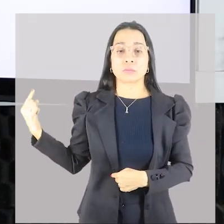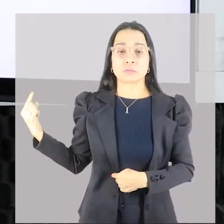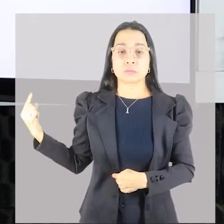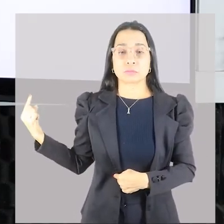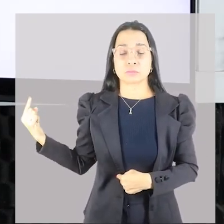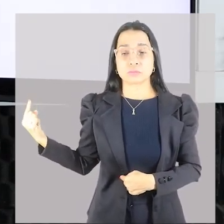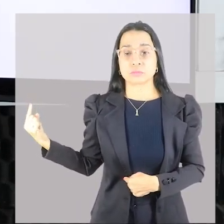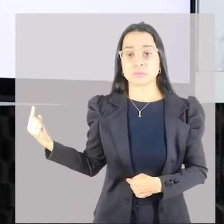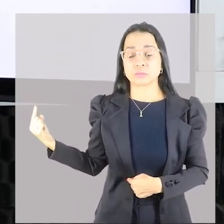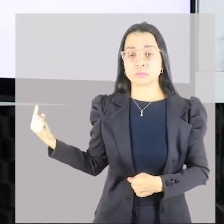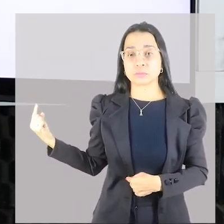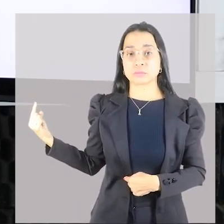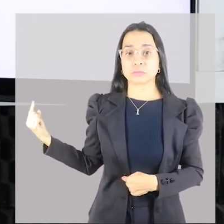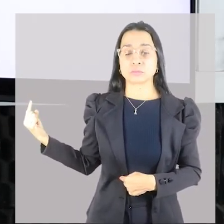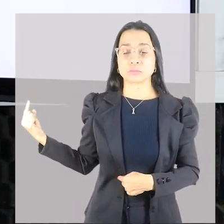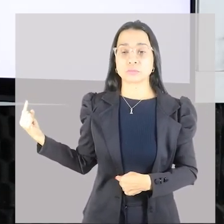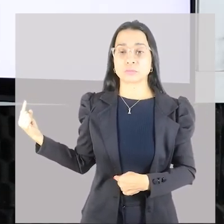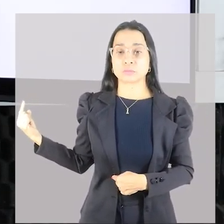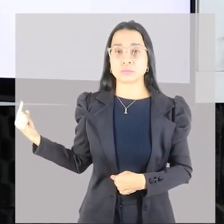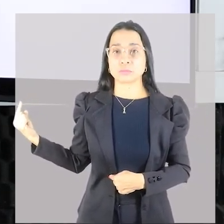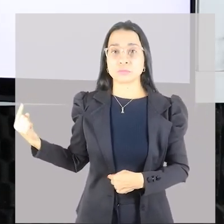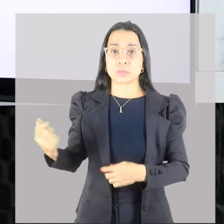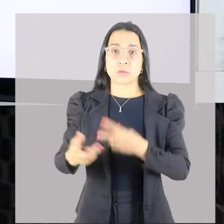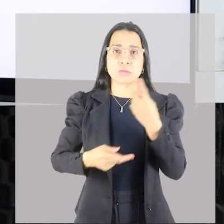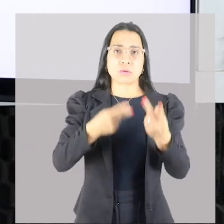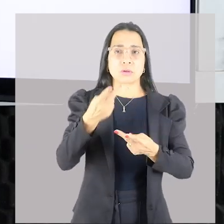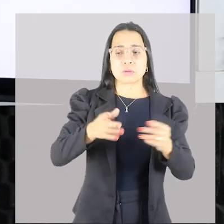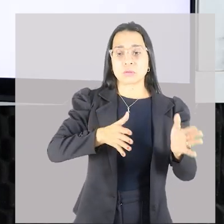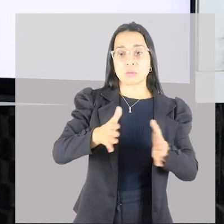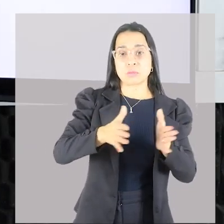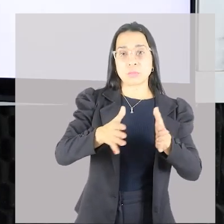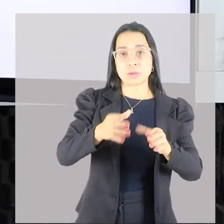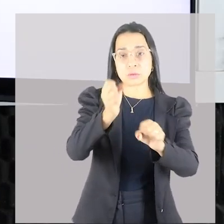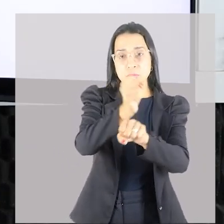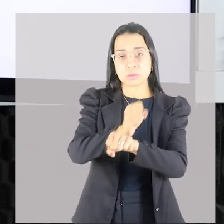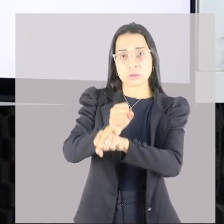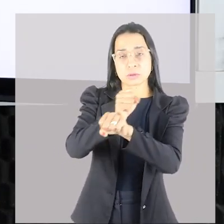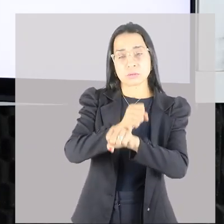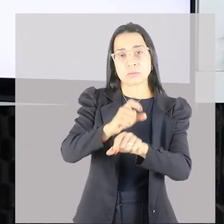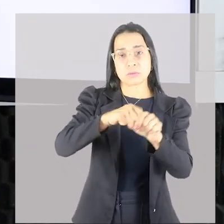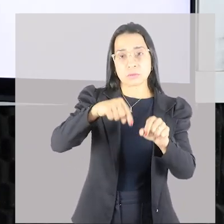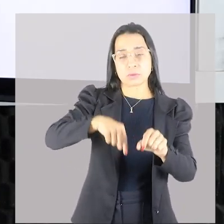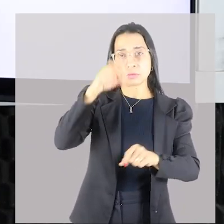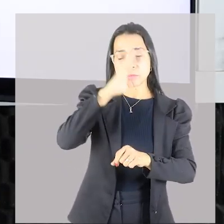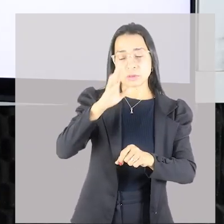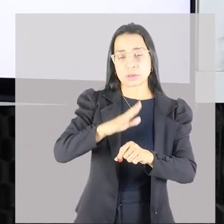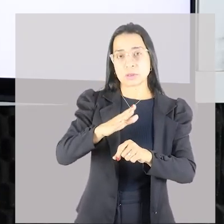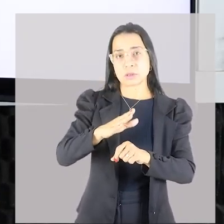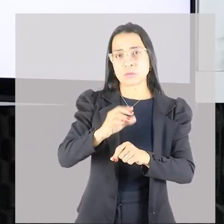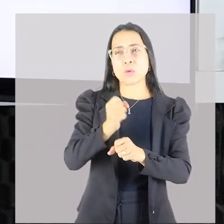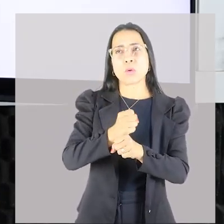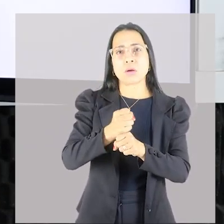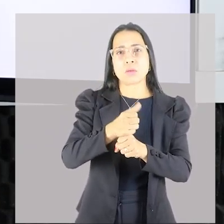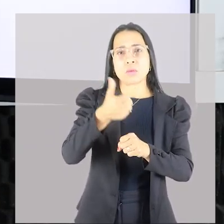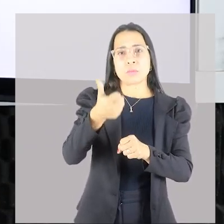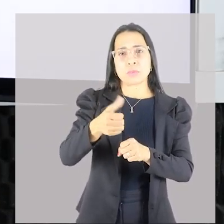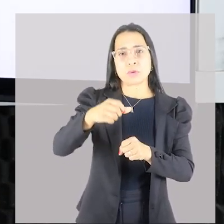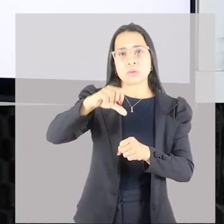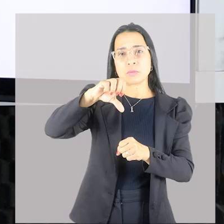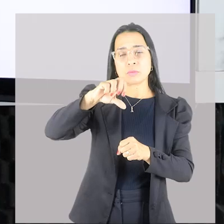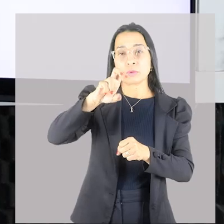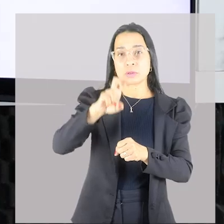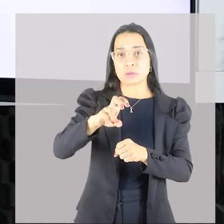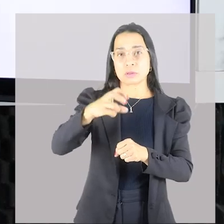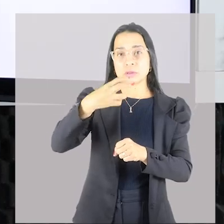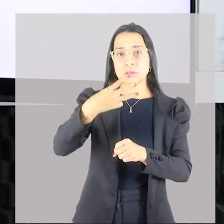período da escravidão no Brasil, que a gente está falando ali de 1532 para frente, né, já existiam movimentos